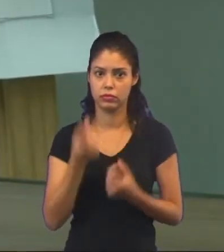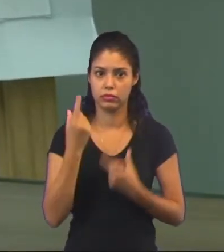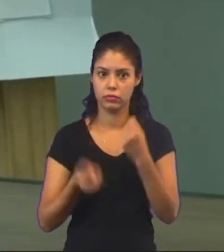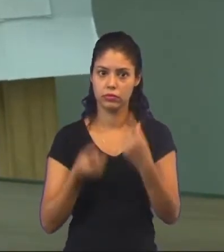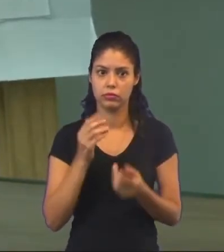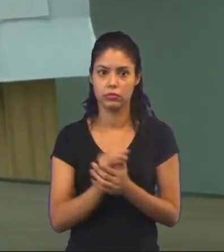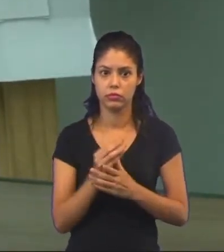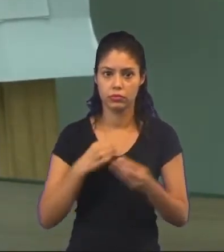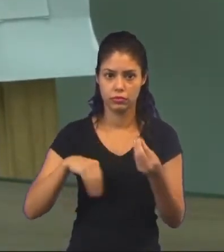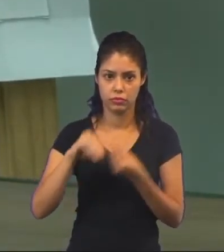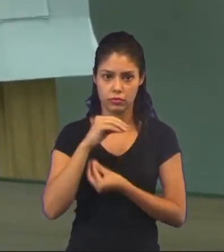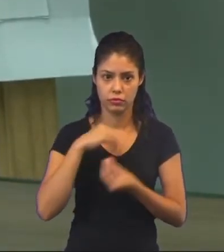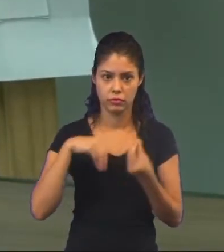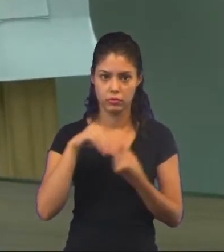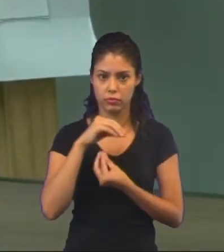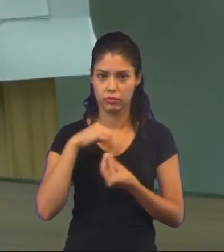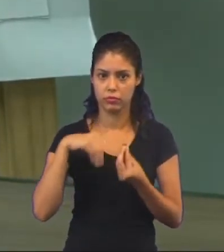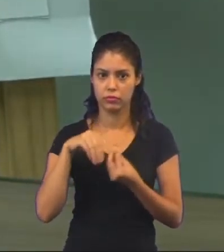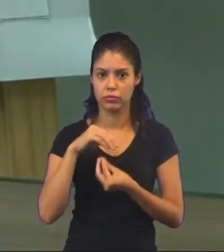para pipoca.